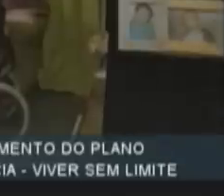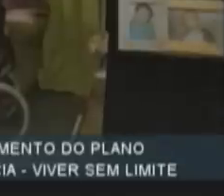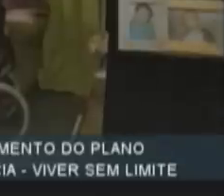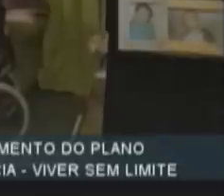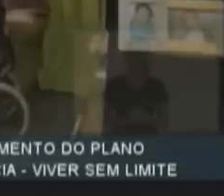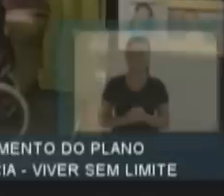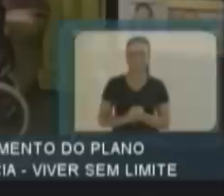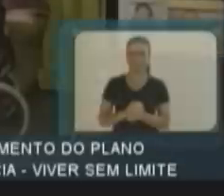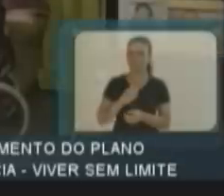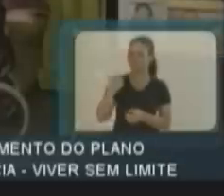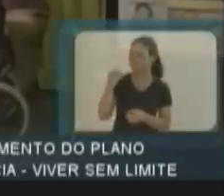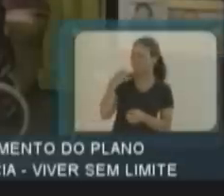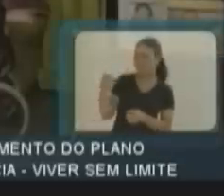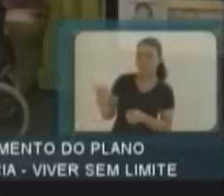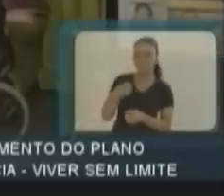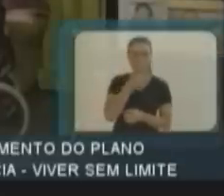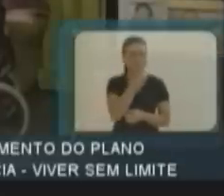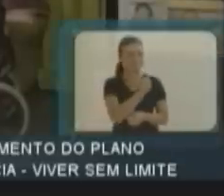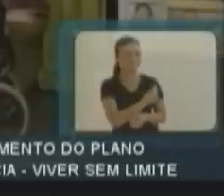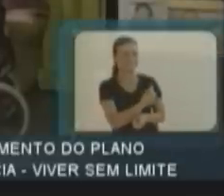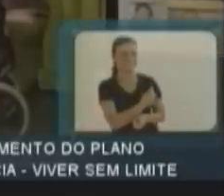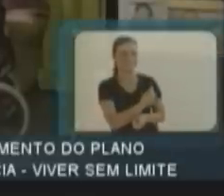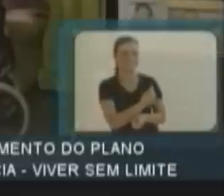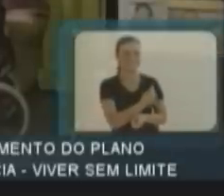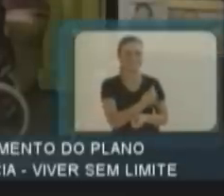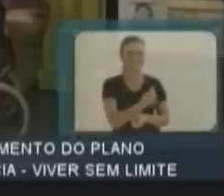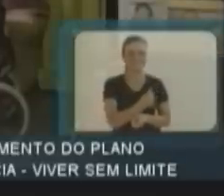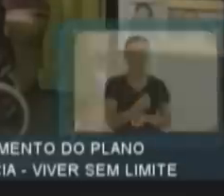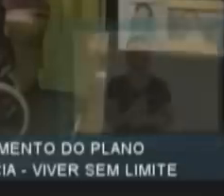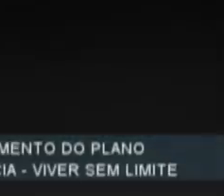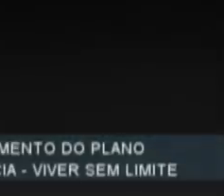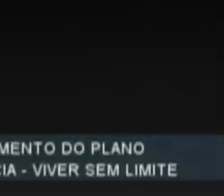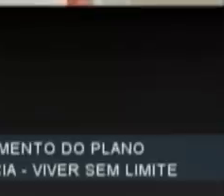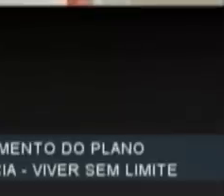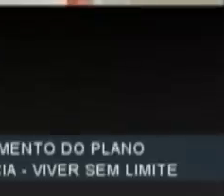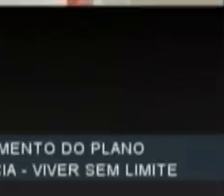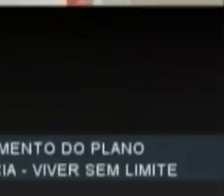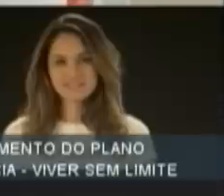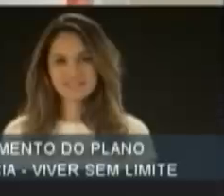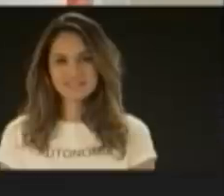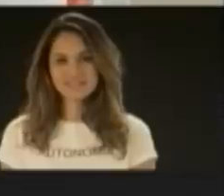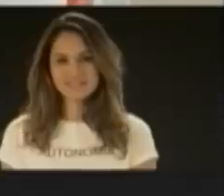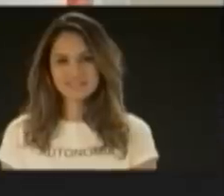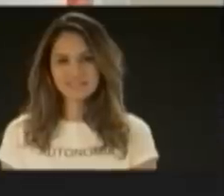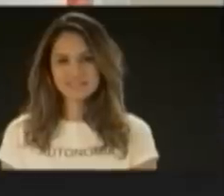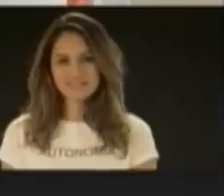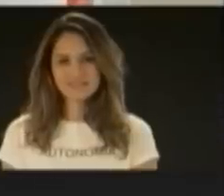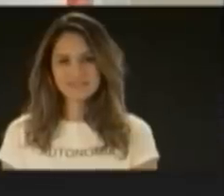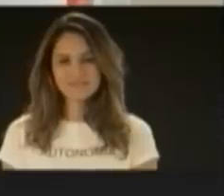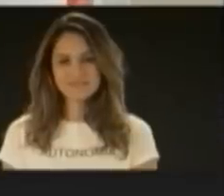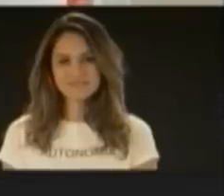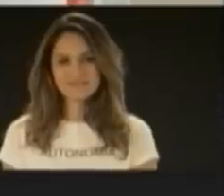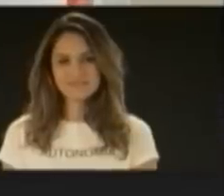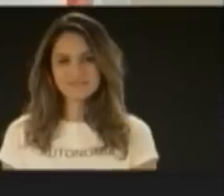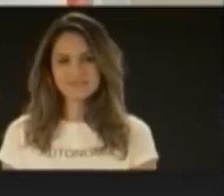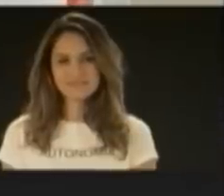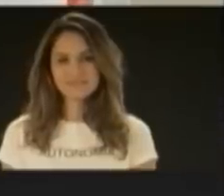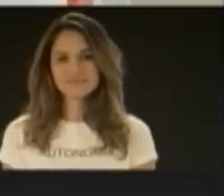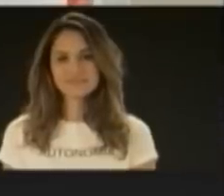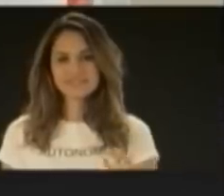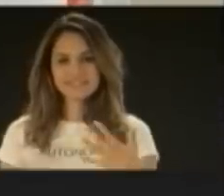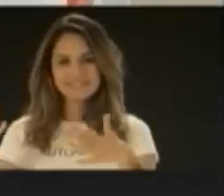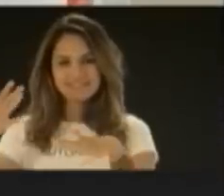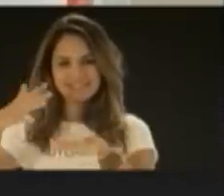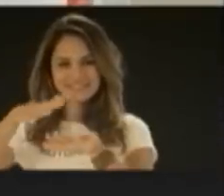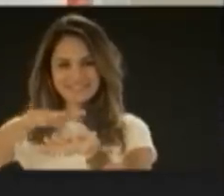é cadeirante. Oi, tudo bem? Gabriel, Juliana e Fernanda, cada um segura um cartaz com uma sílaba da